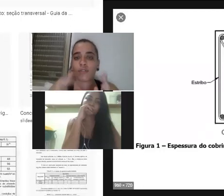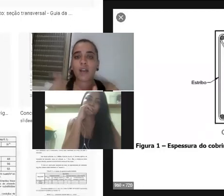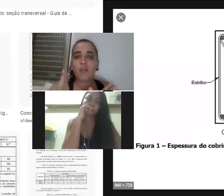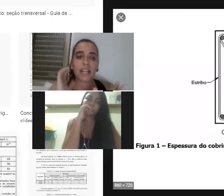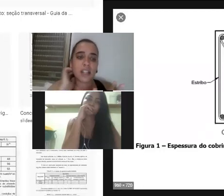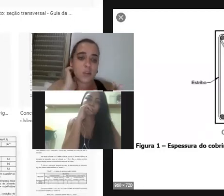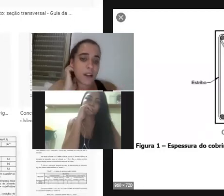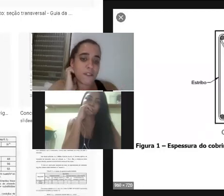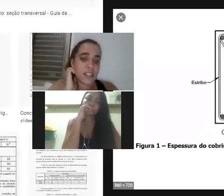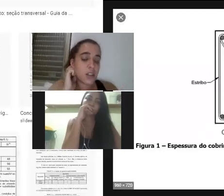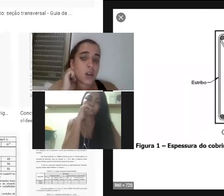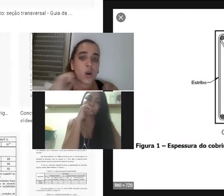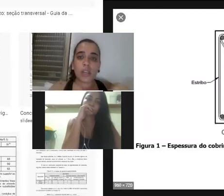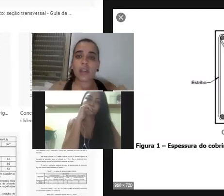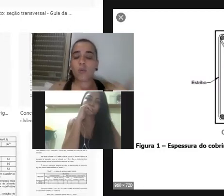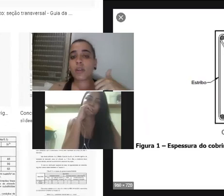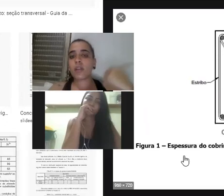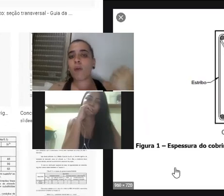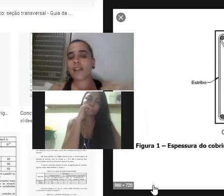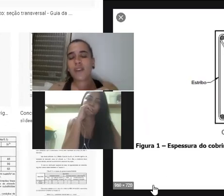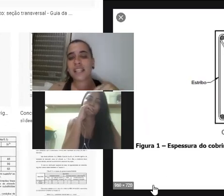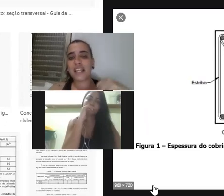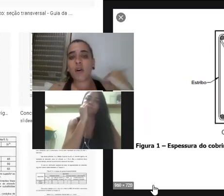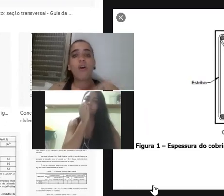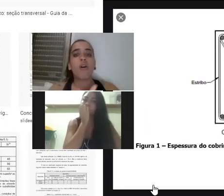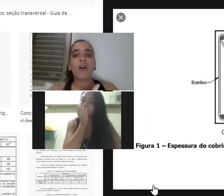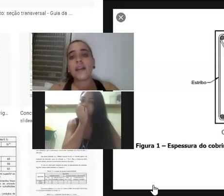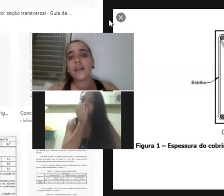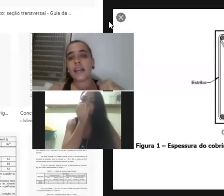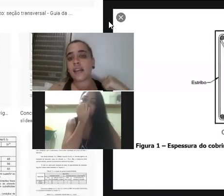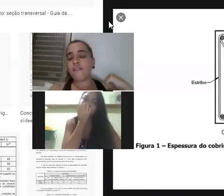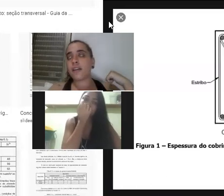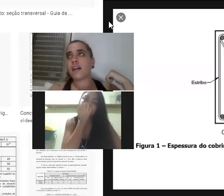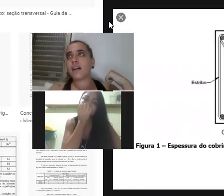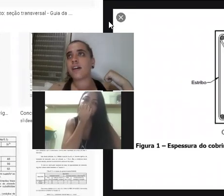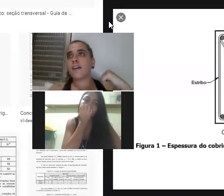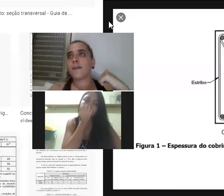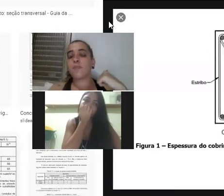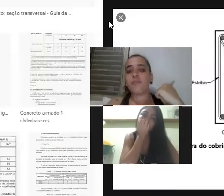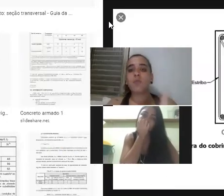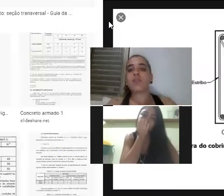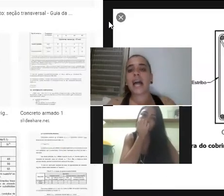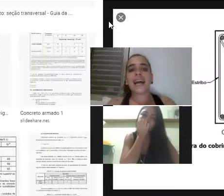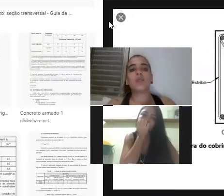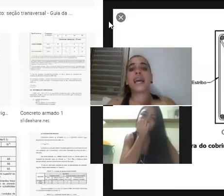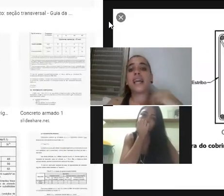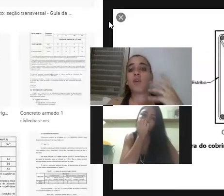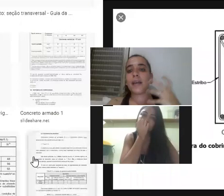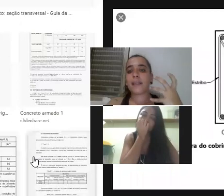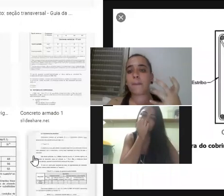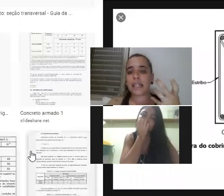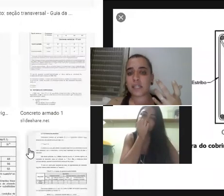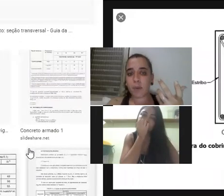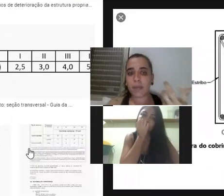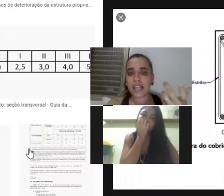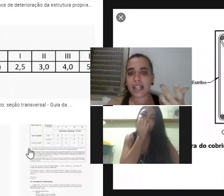não pode ficar em contato com a superfície. O que o aço faz? Ele corrói, ele fica enferrujado e aí ele